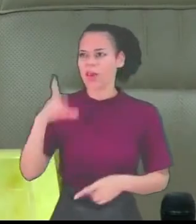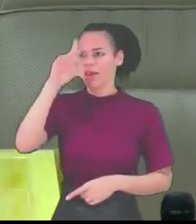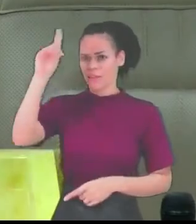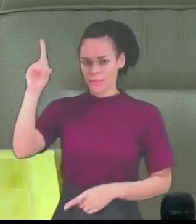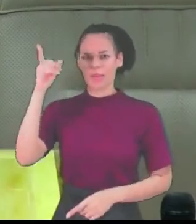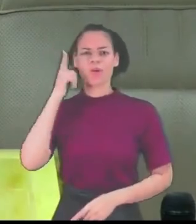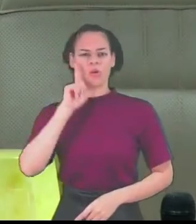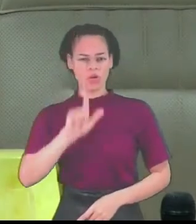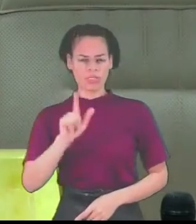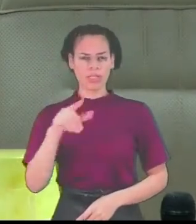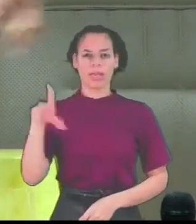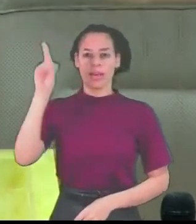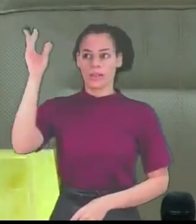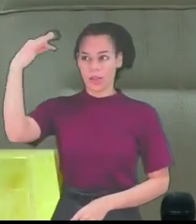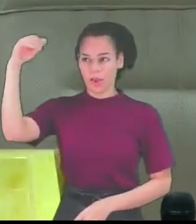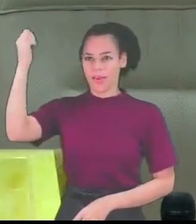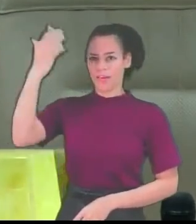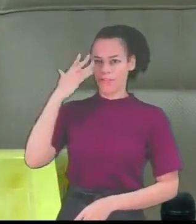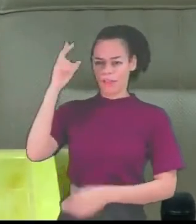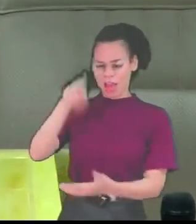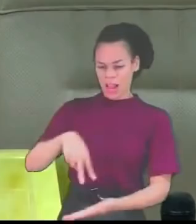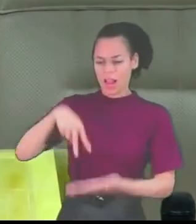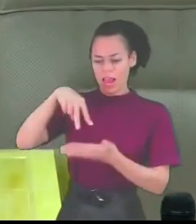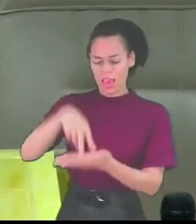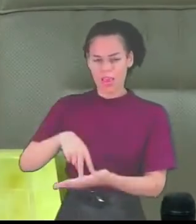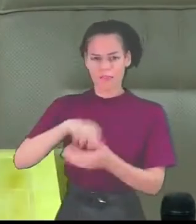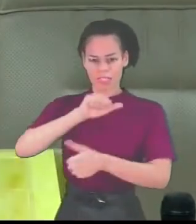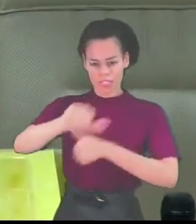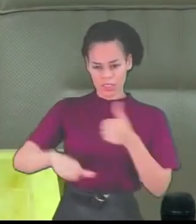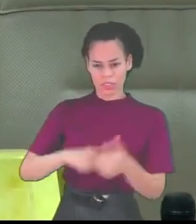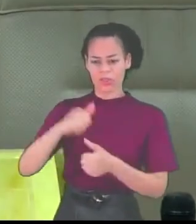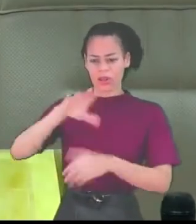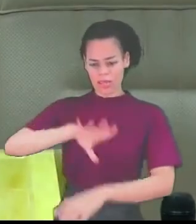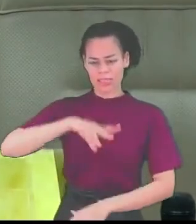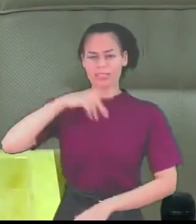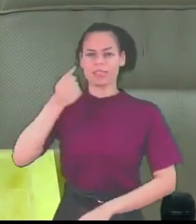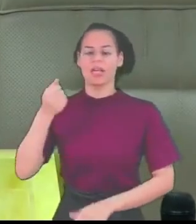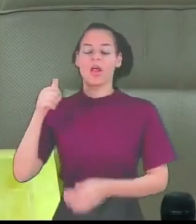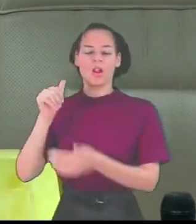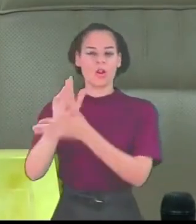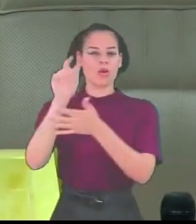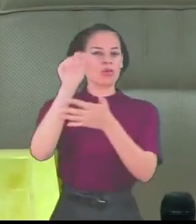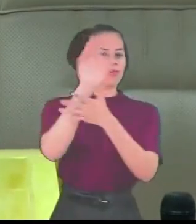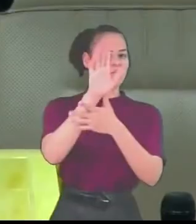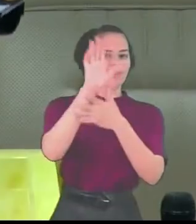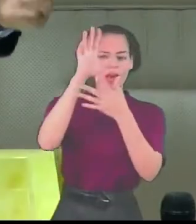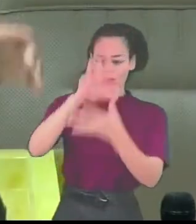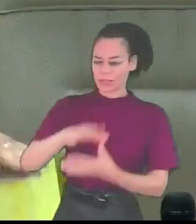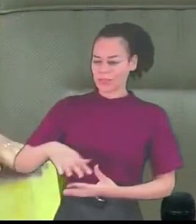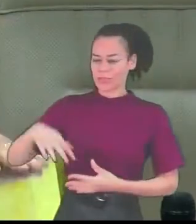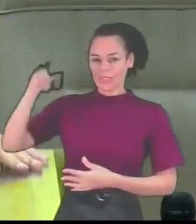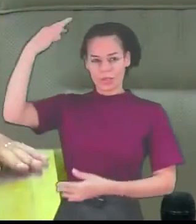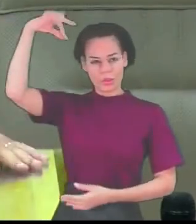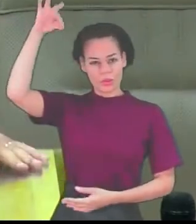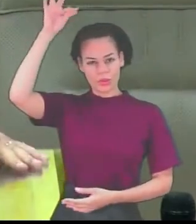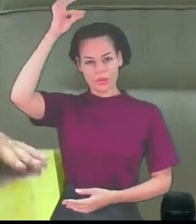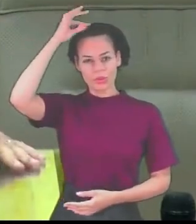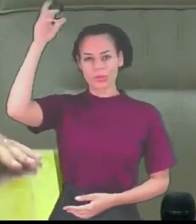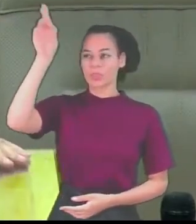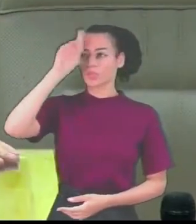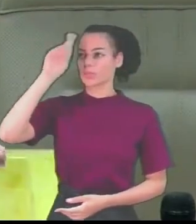assim ele levanta ele salva louvado seja o santo do Senhor nesta noite